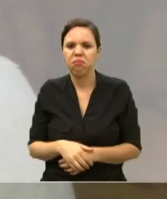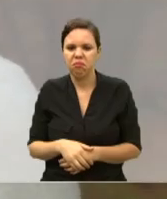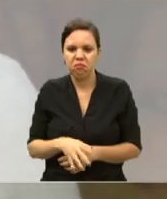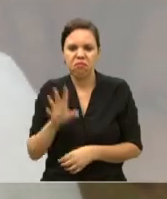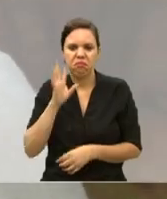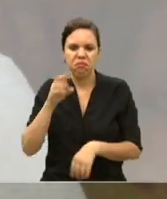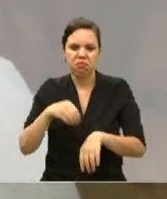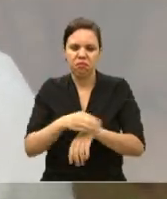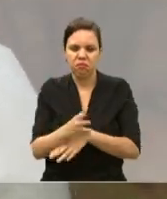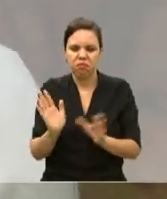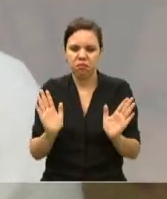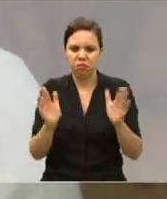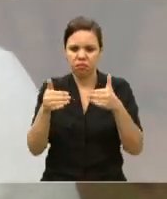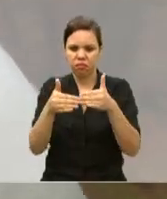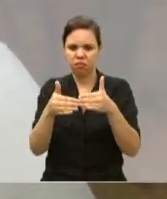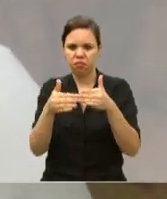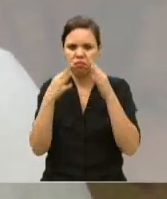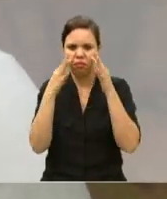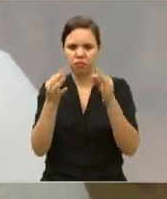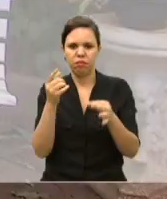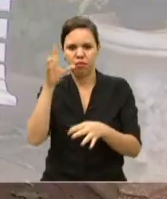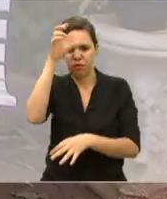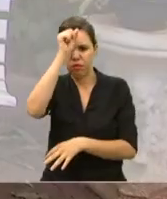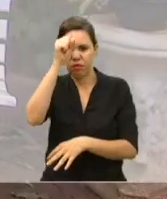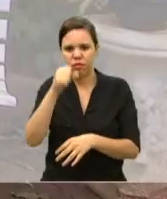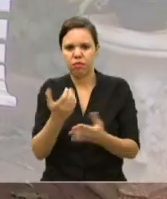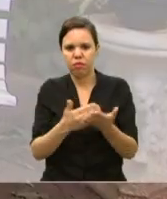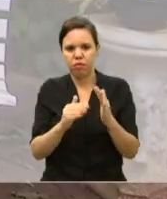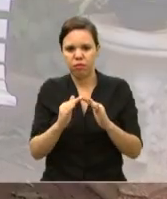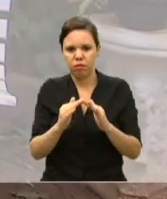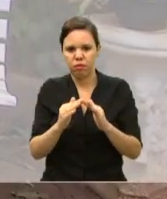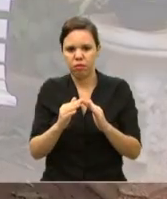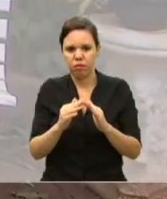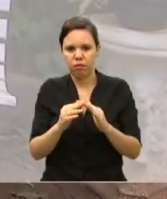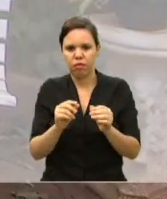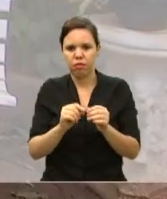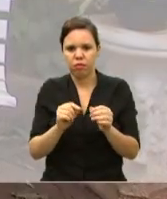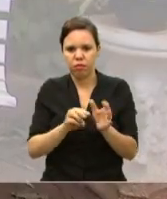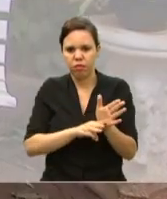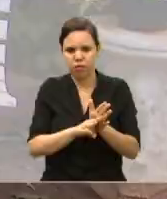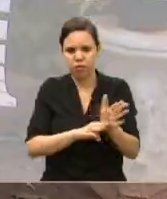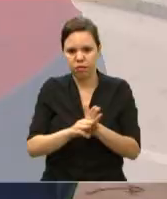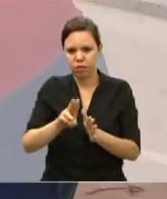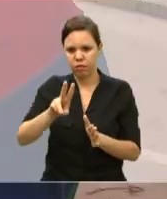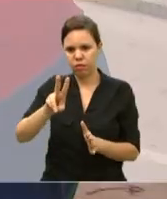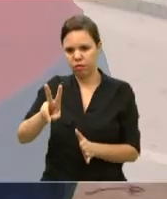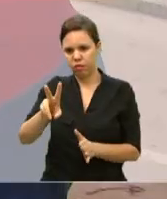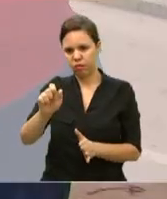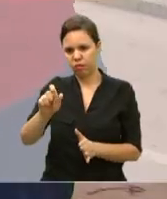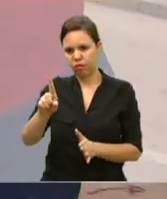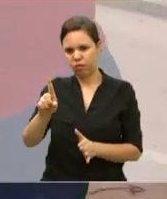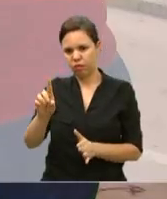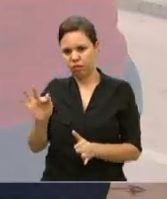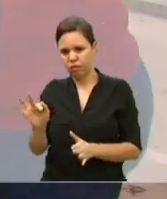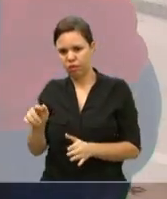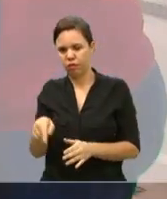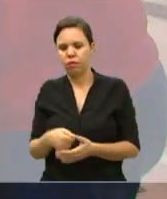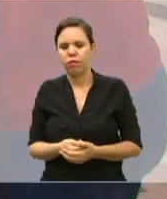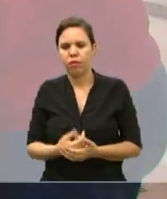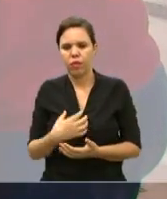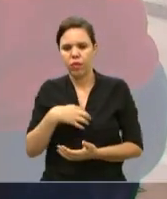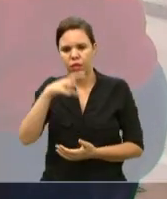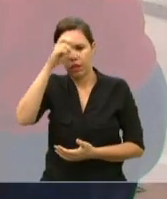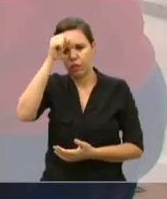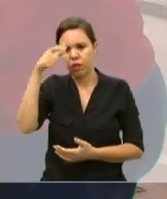ambiente traz uma concentração para aquilo que eles têm que aprender. A escola faz parte do método Waldorf, uma forma de aprender